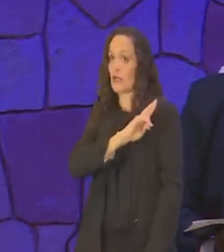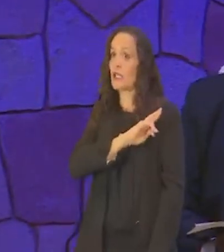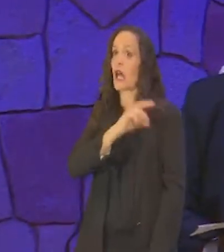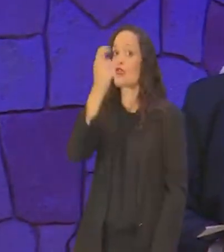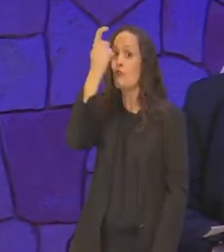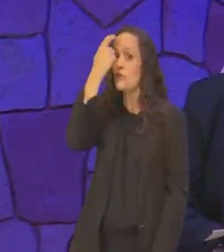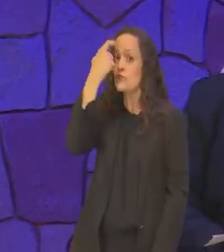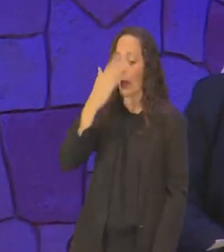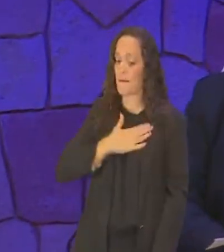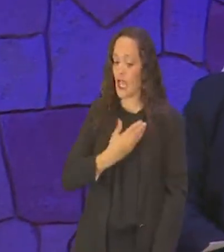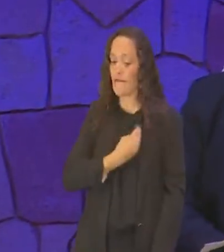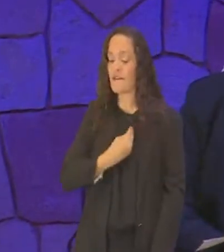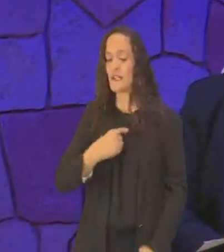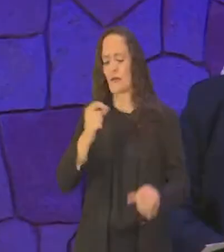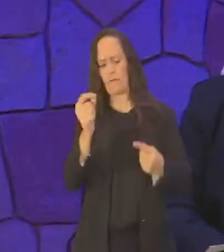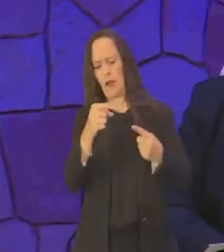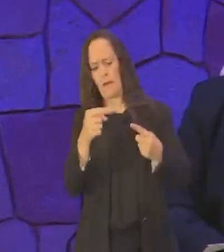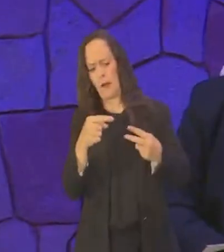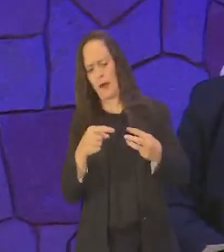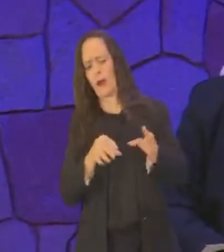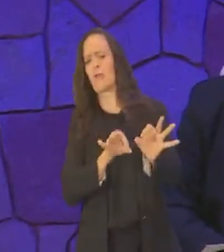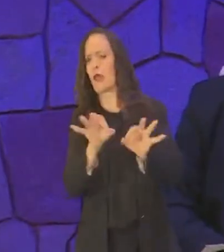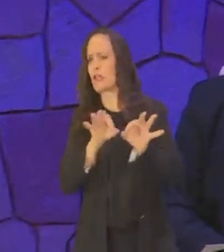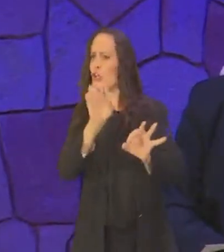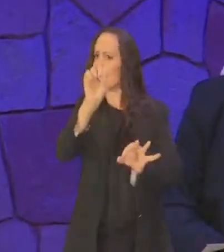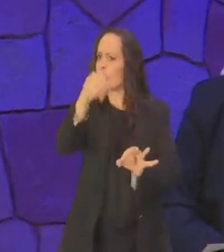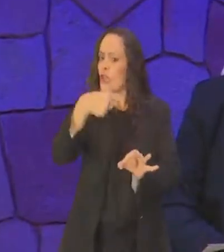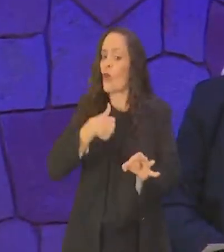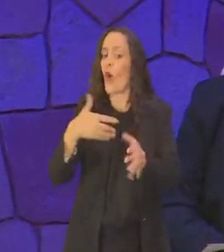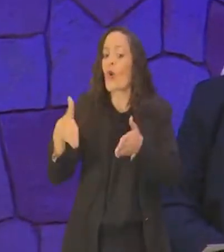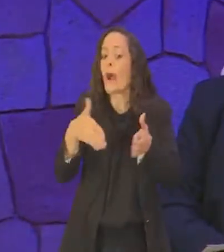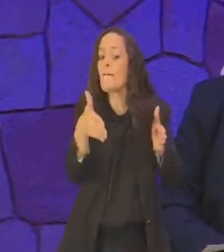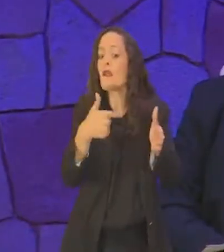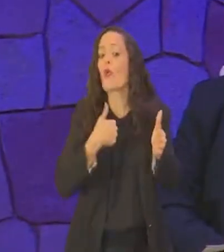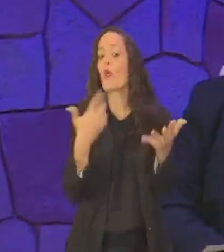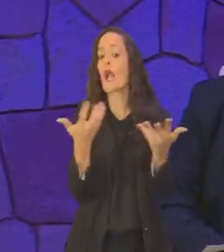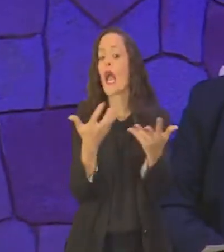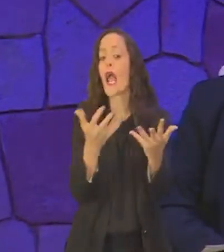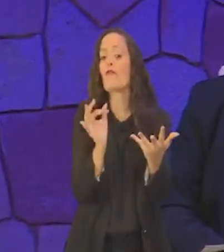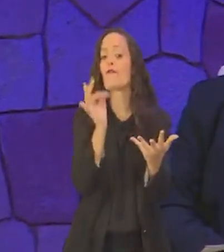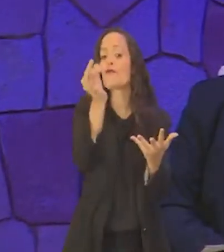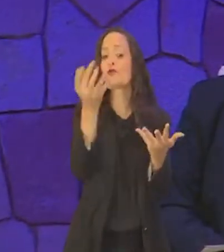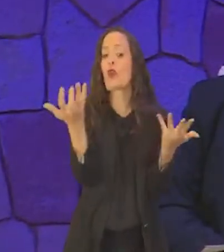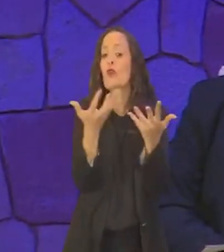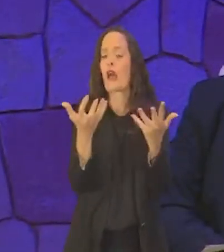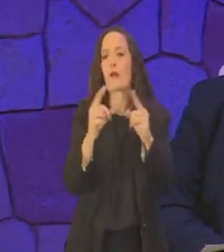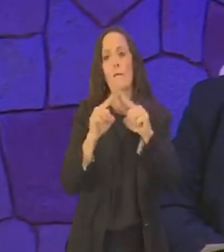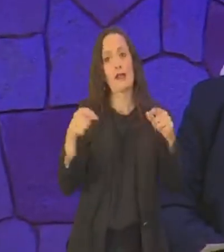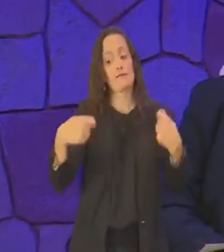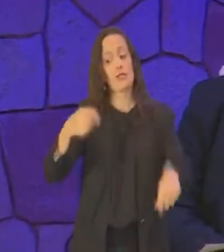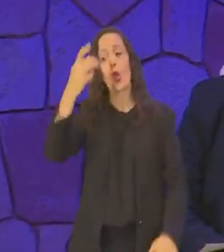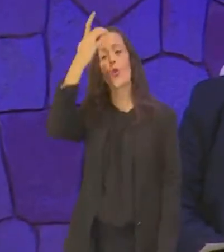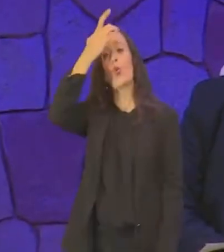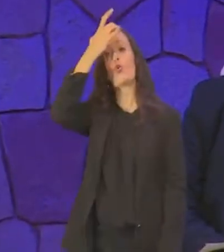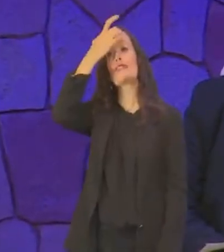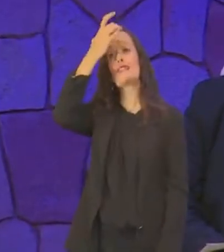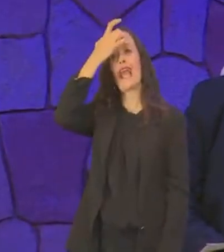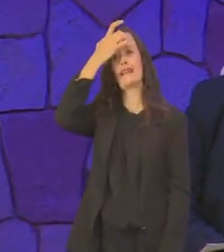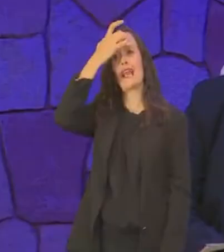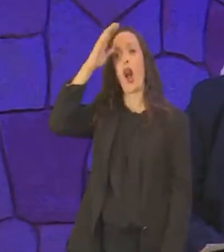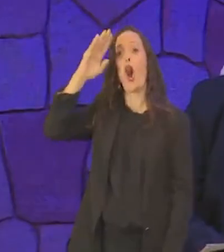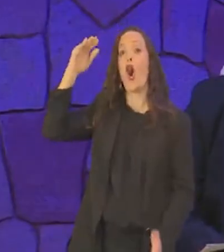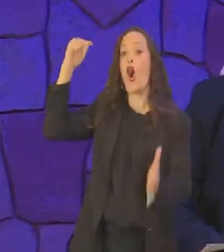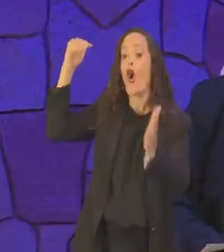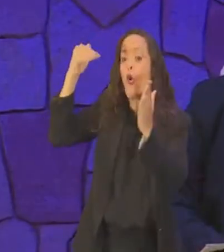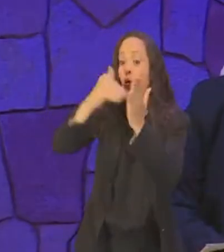de olharmos para a nossa vida e refletirmos o caminho que nós iremos trilhar. Mas nós temos que ter a consciência que a última resposta